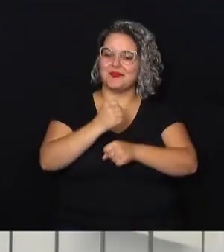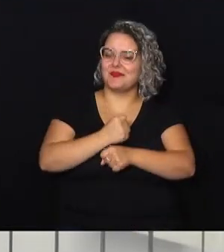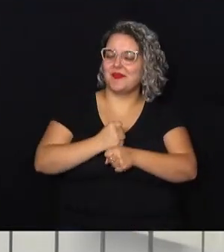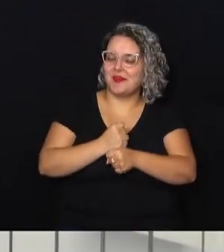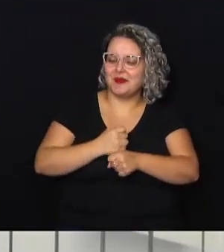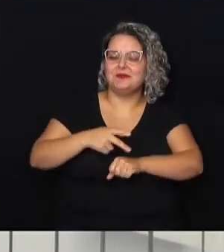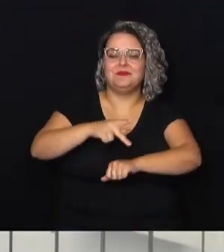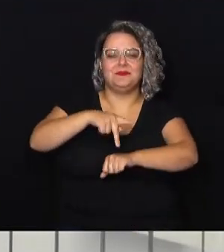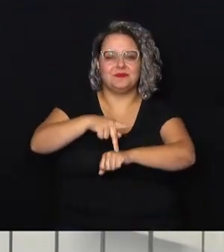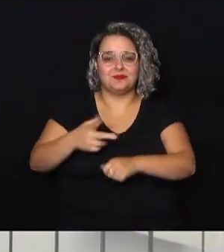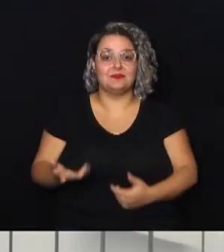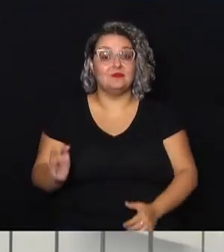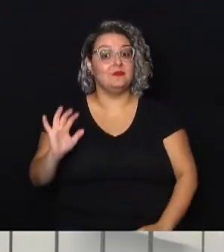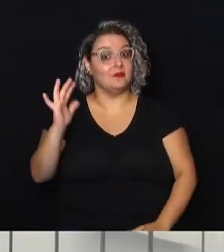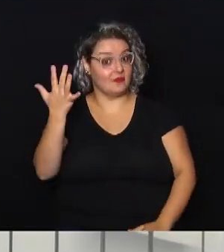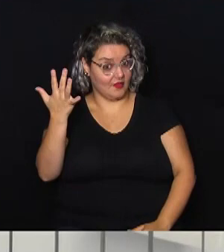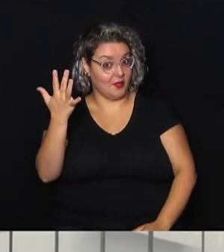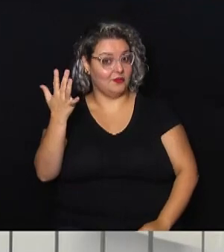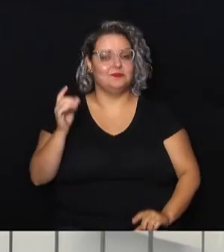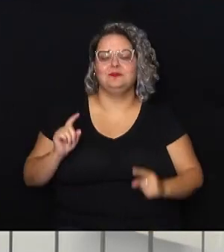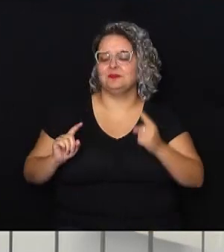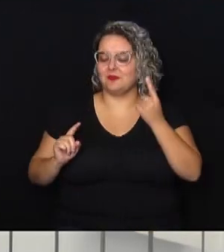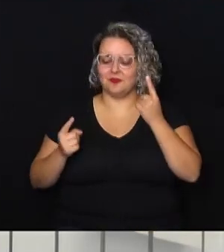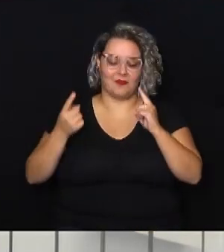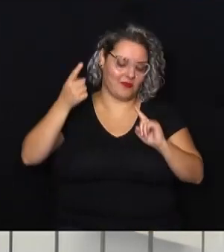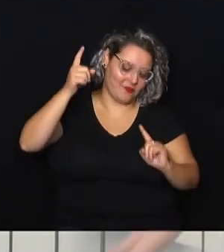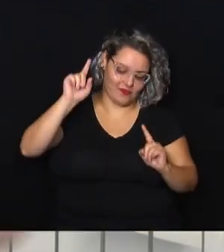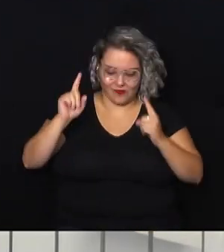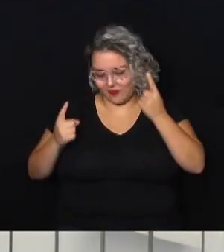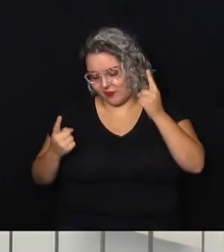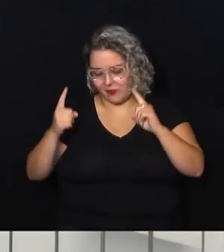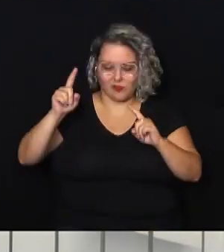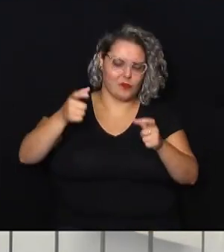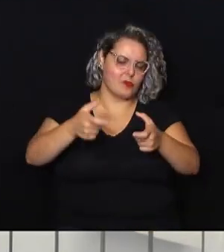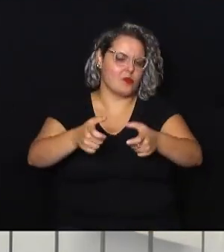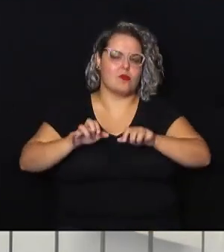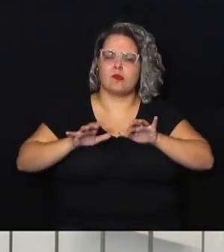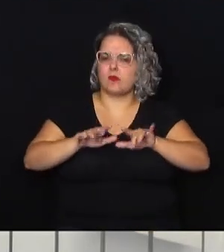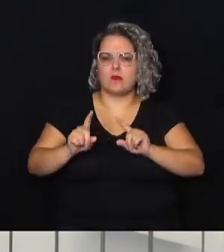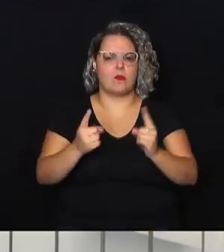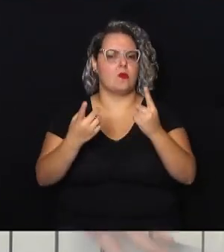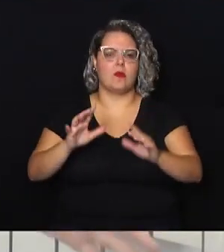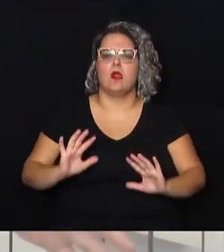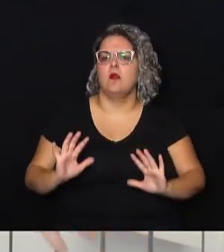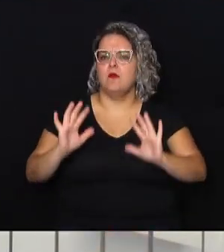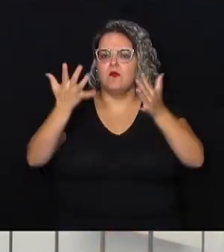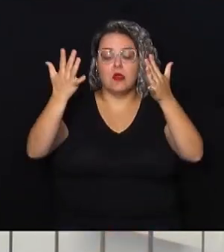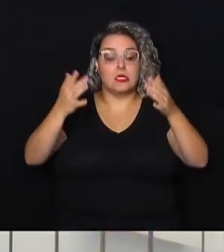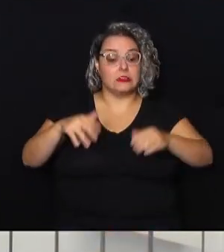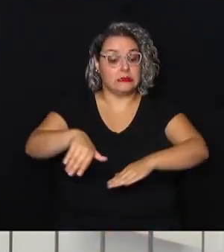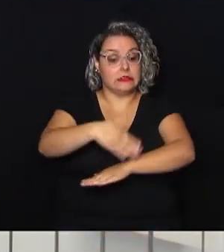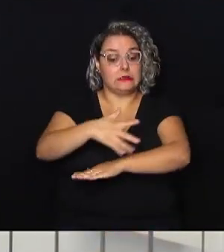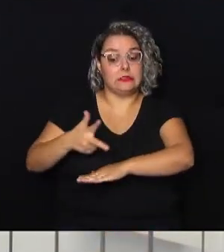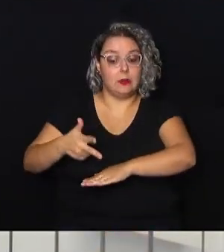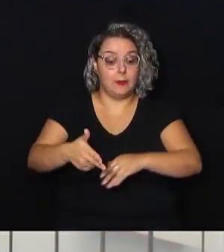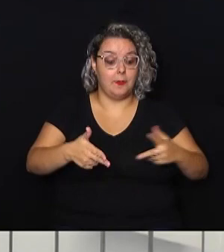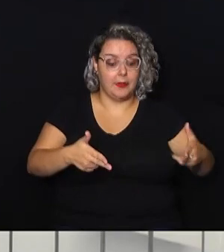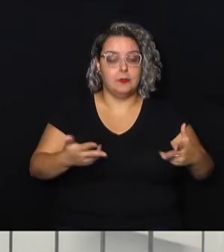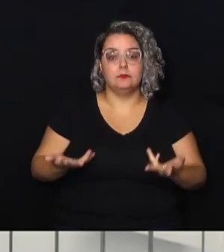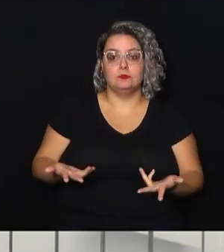tem acontecido o Carnaval, com muitos blocos, festas, ruas fechadas. Neste fim